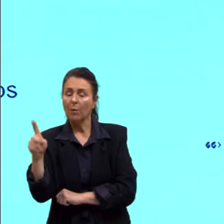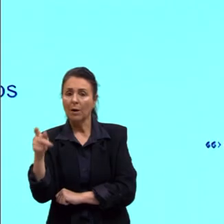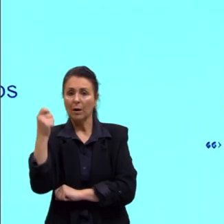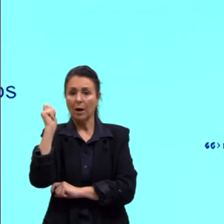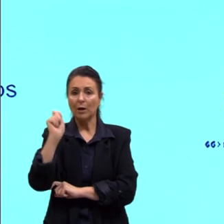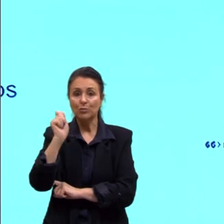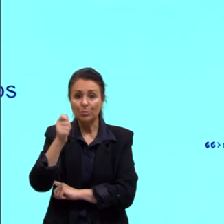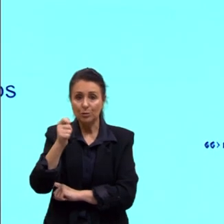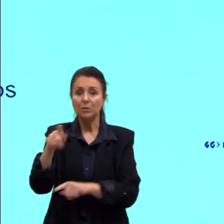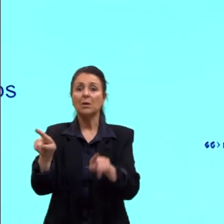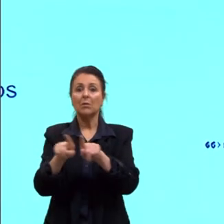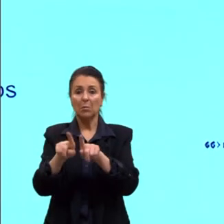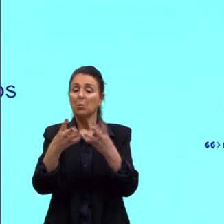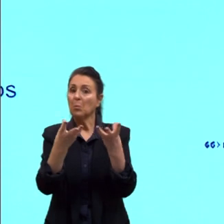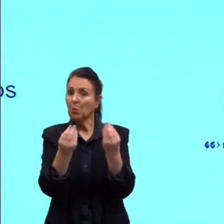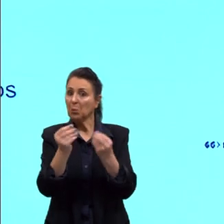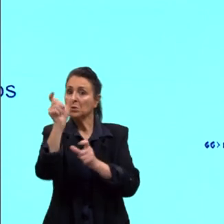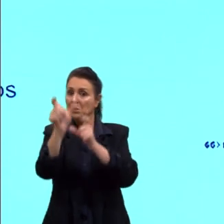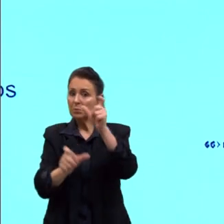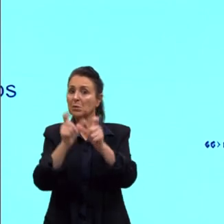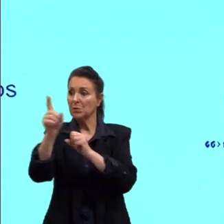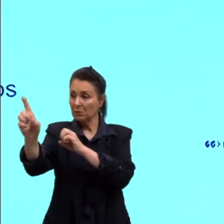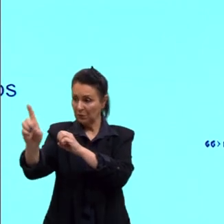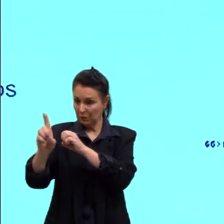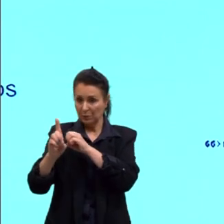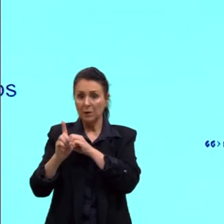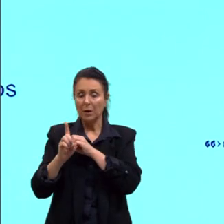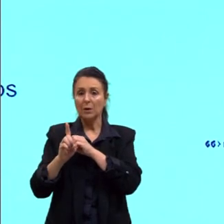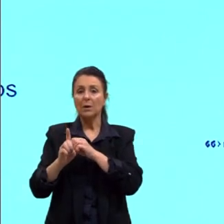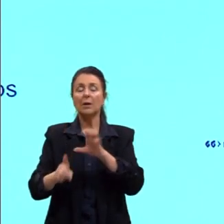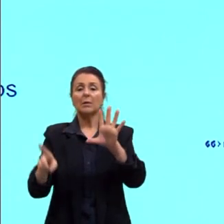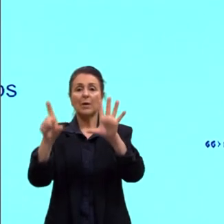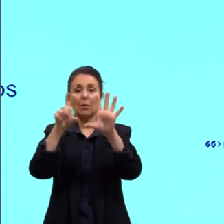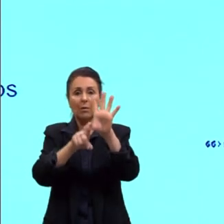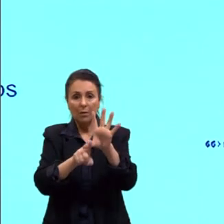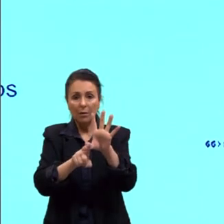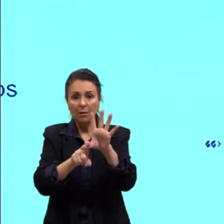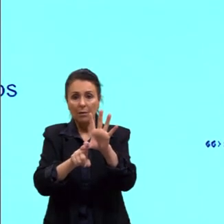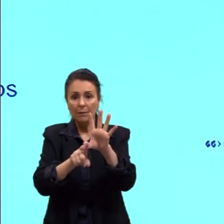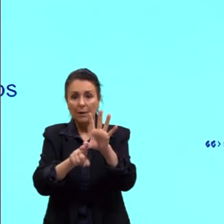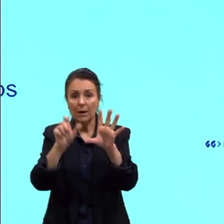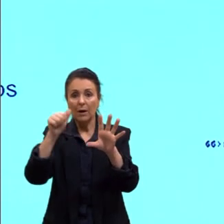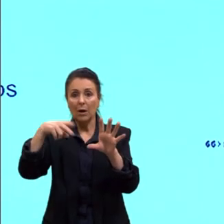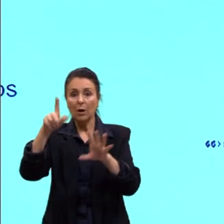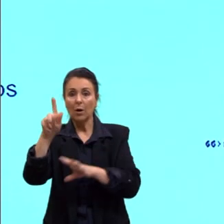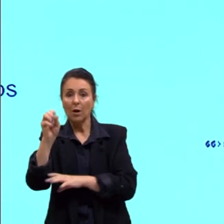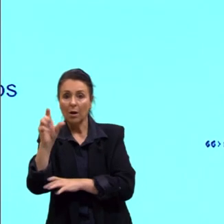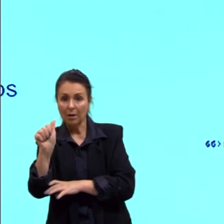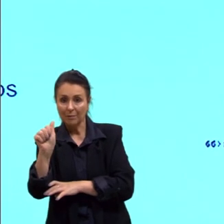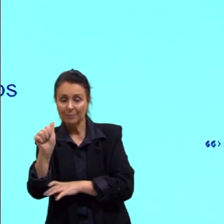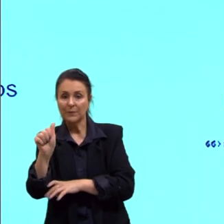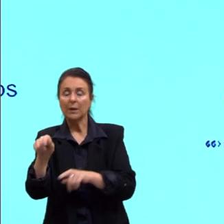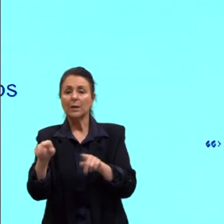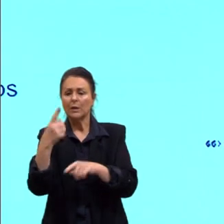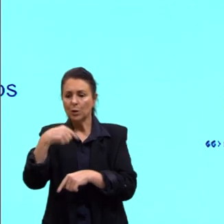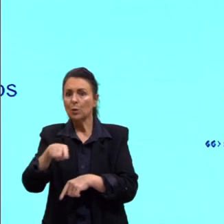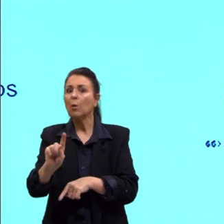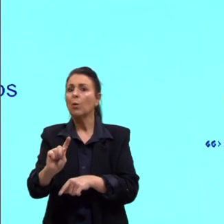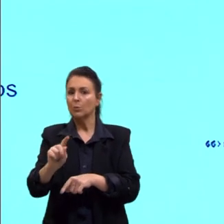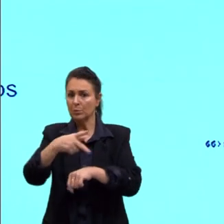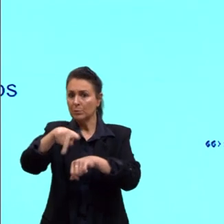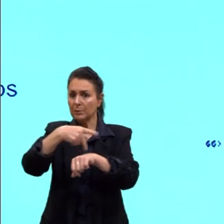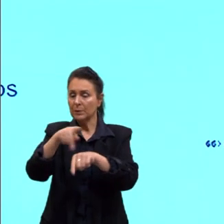também nós tivemos bastante pessoas vindo da Argentina né Angola também olha bastante pessoas vindo de Angola entre outros locais